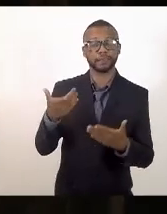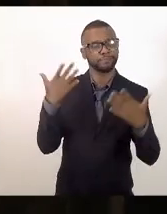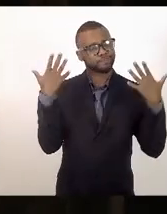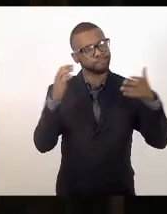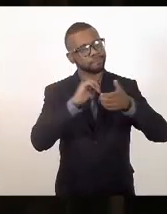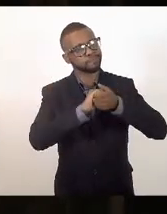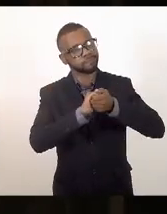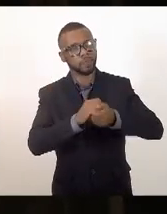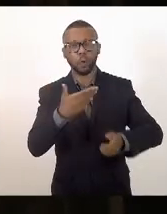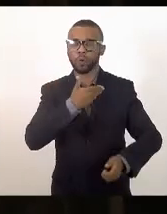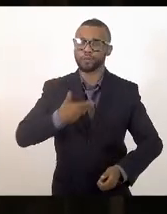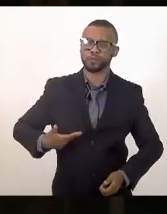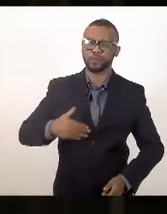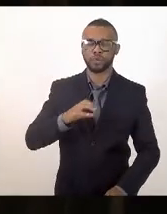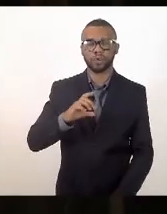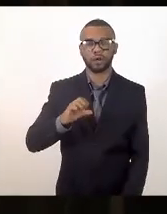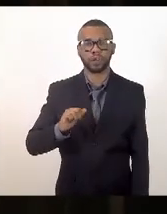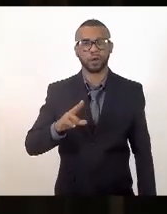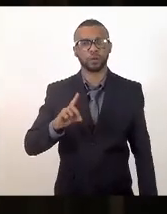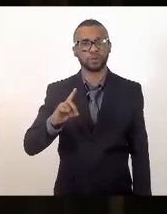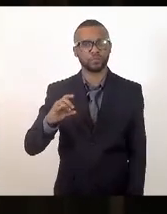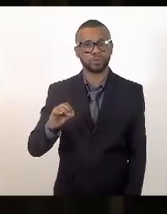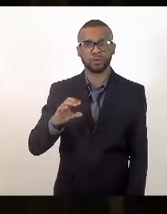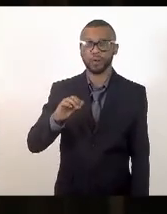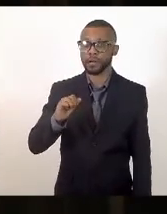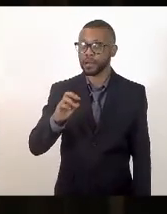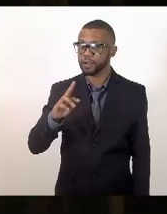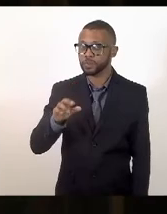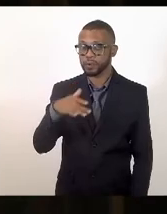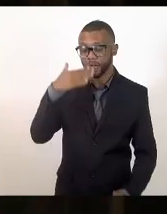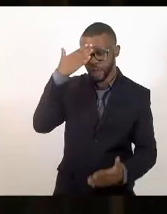Cláudio Castro, que acreditou